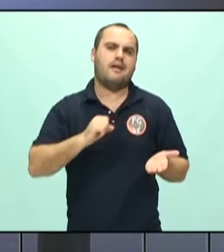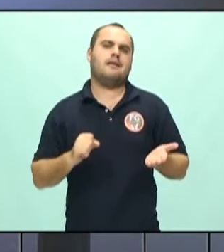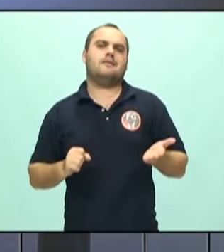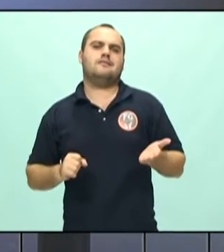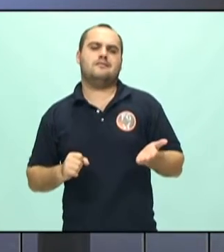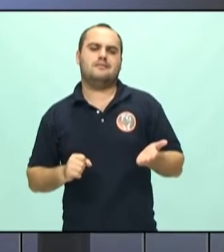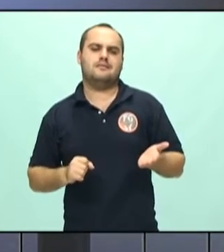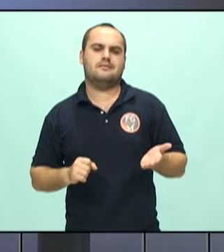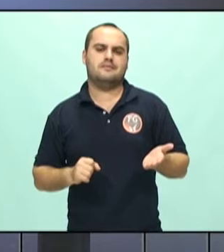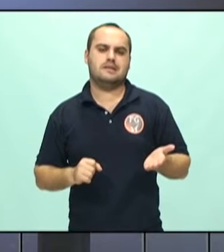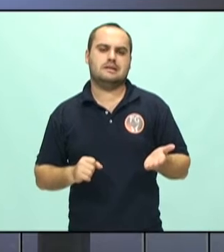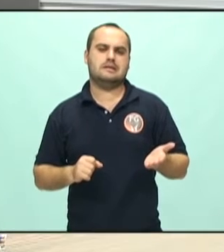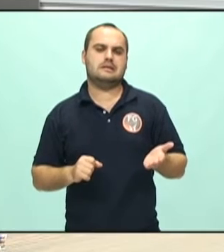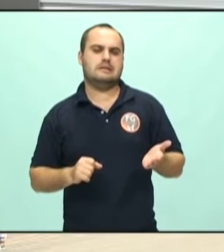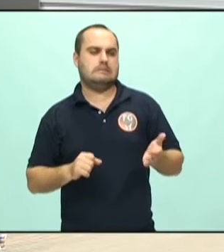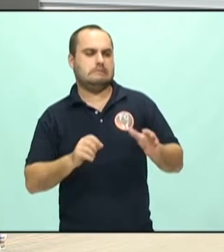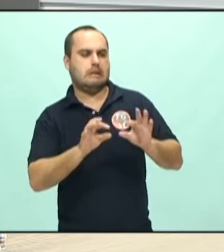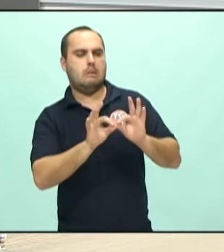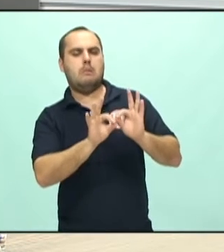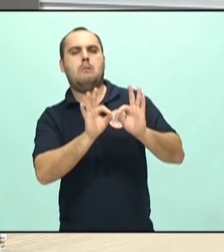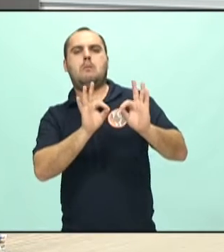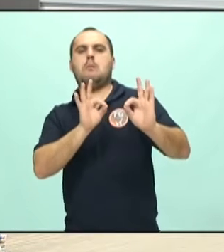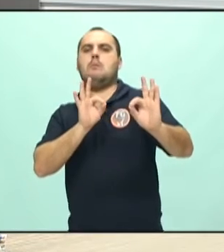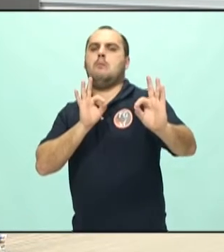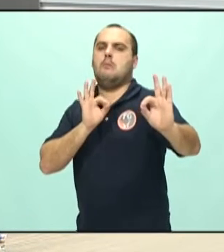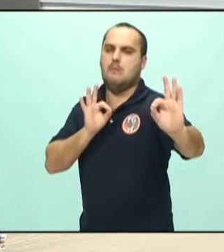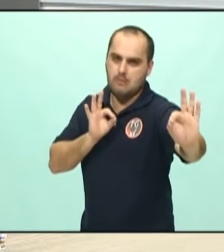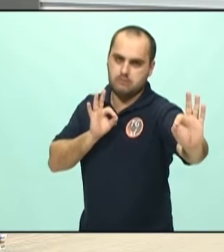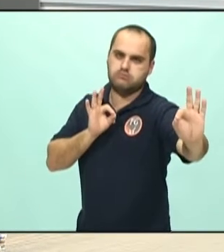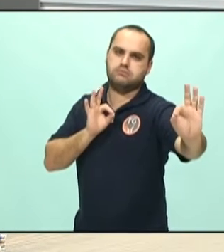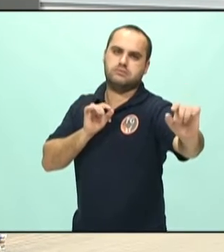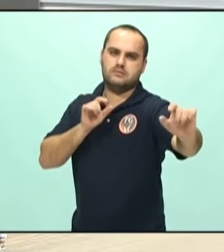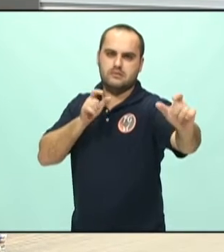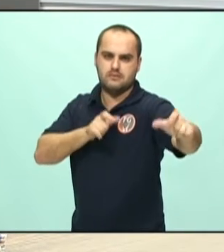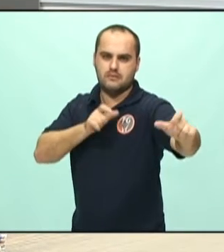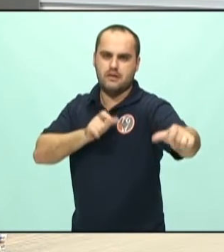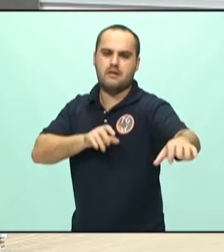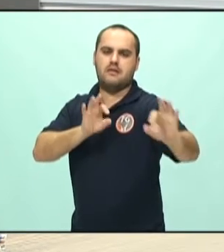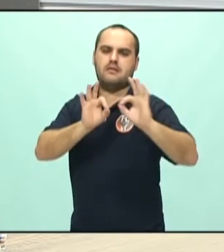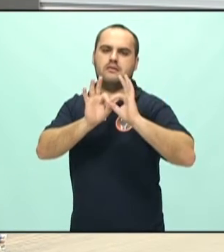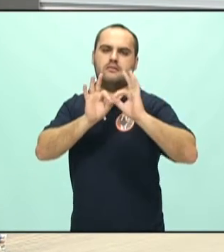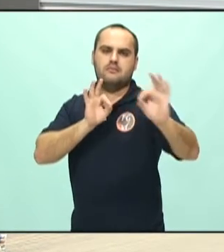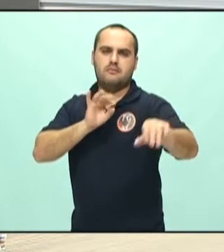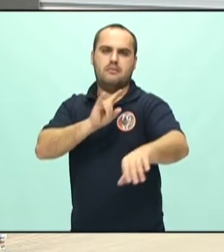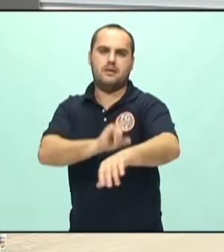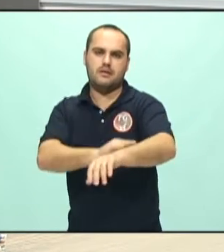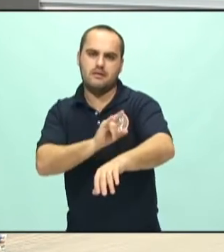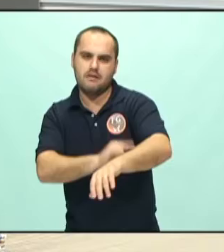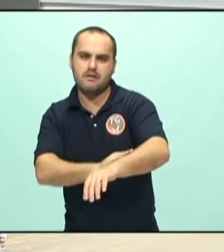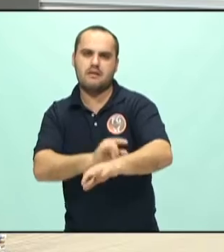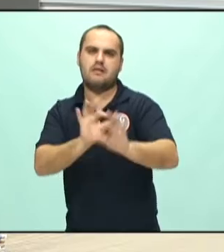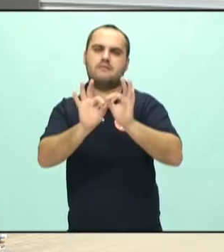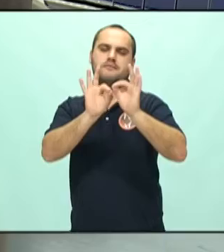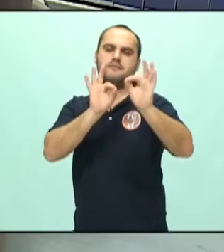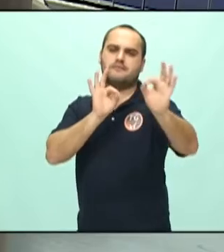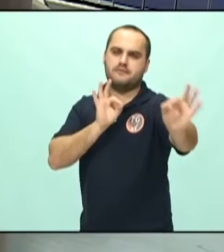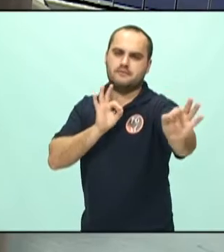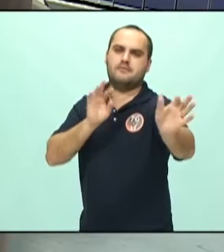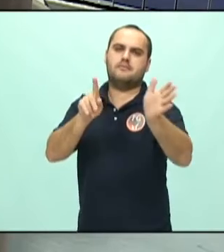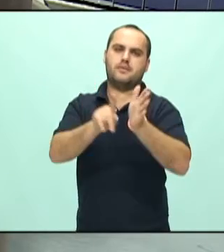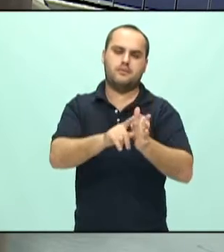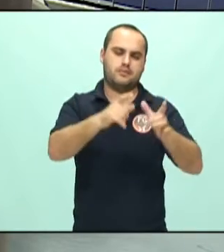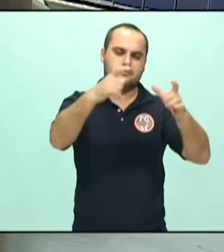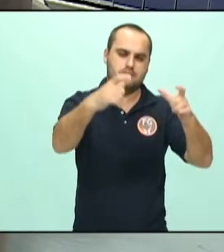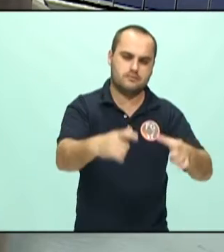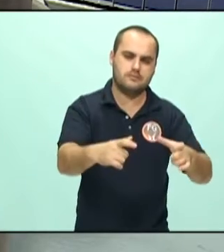a muitos metros de distância entre o gol ó o banheiro entre a a caixa de